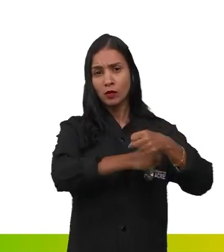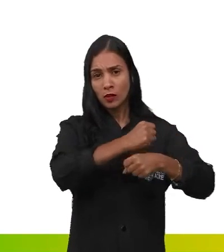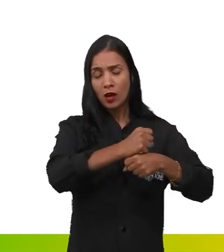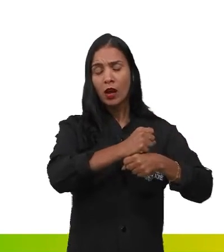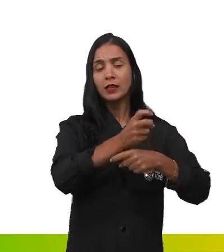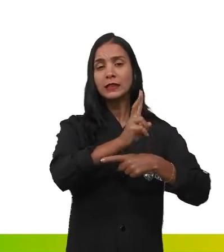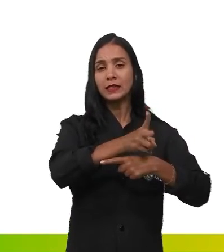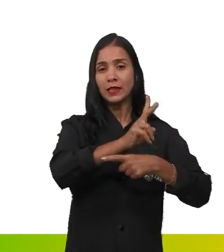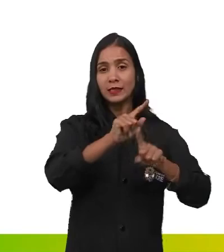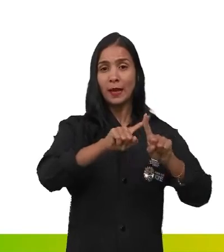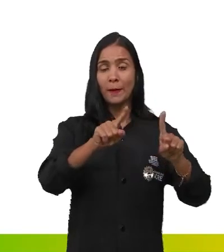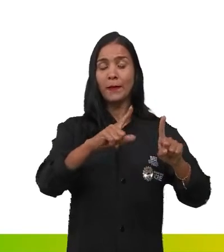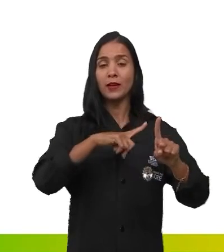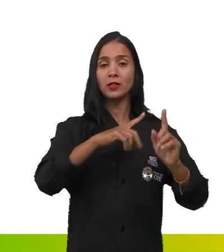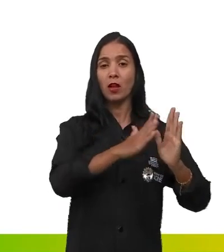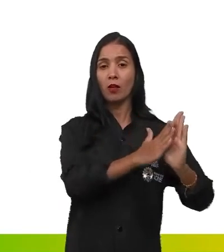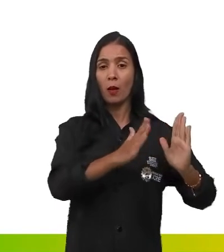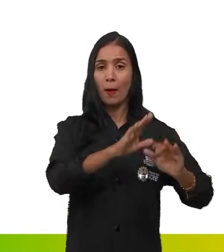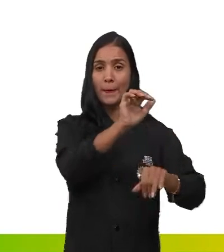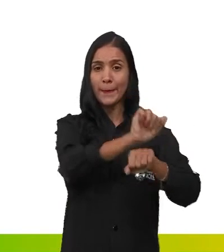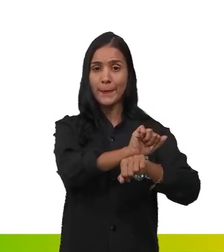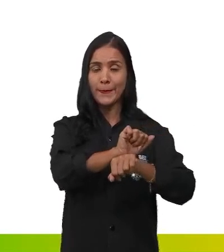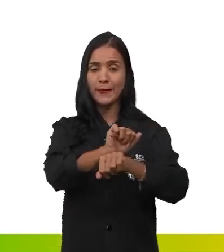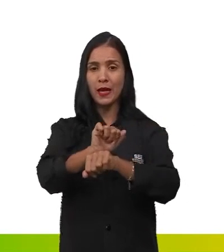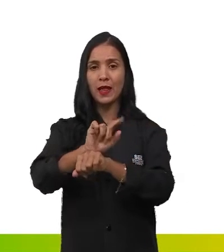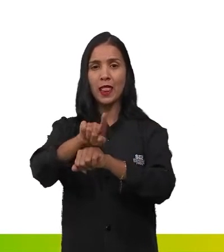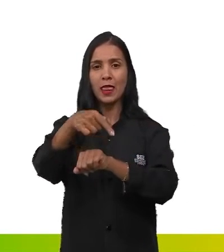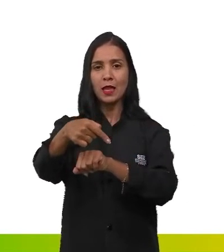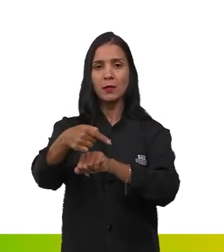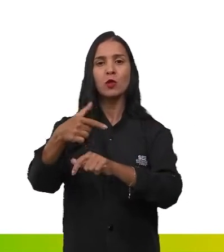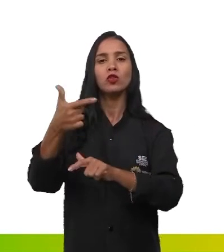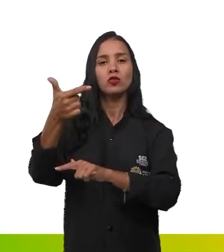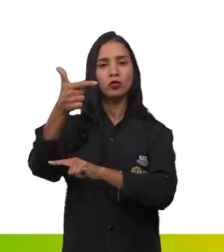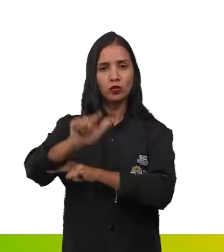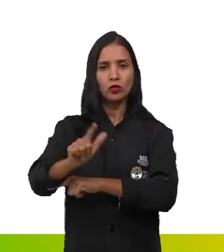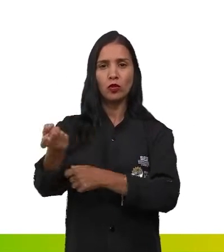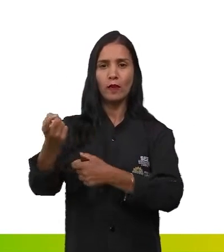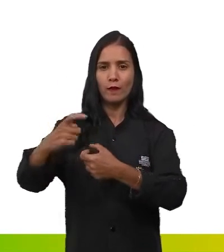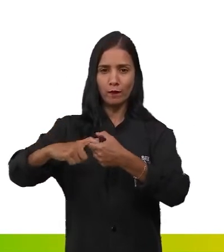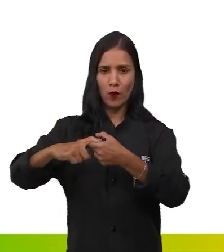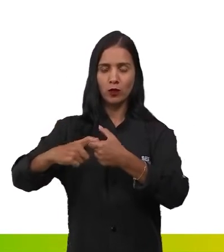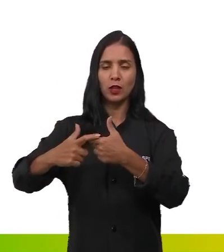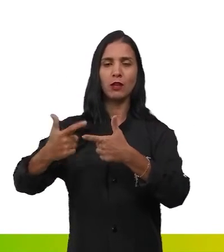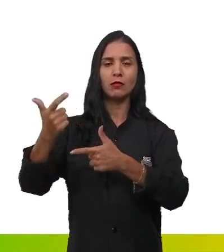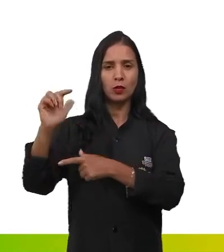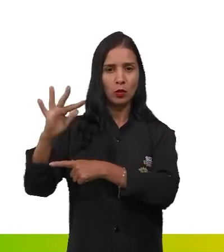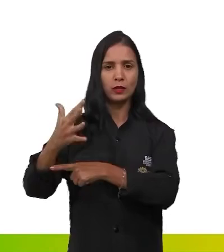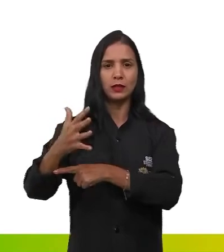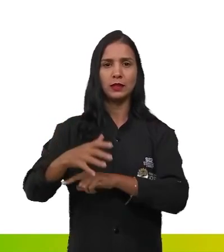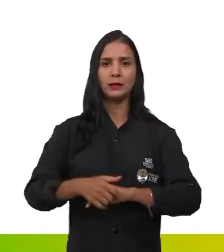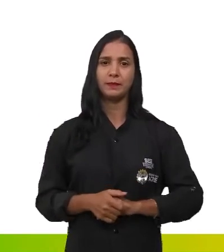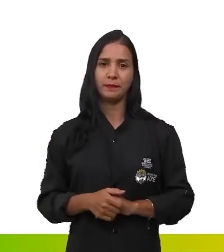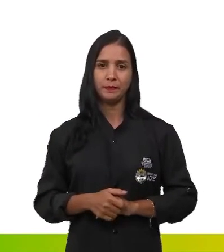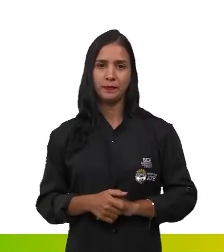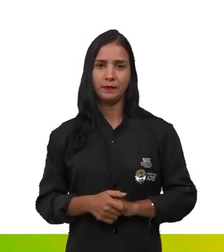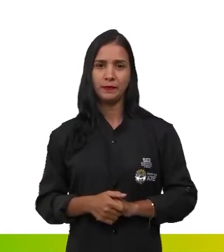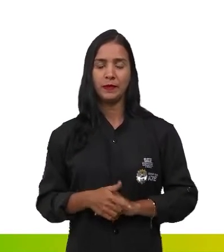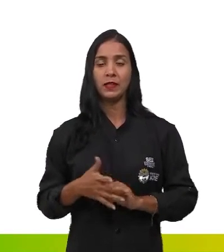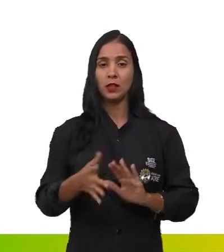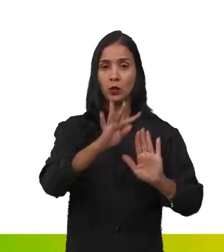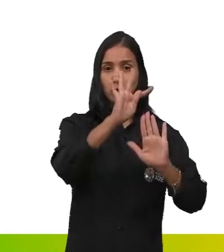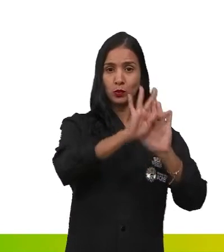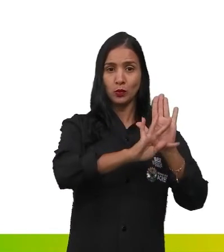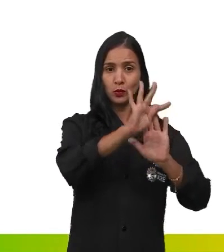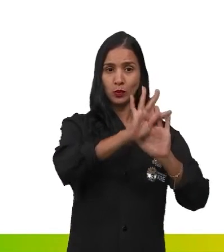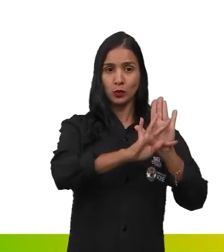97, 98, 2006 e 2008, quando não houve edições. Considerando o texto, os Jogos